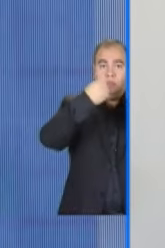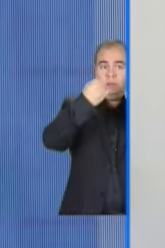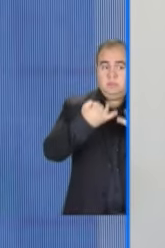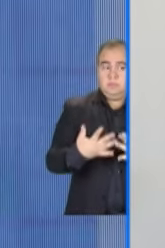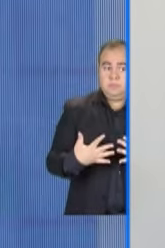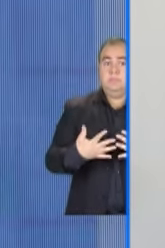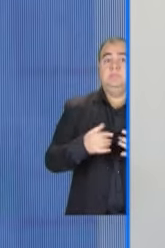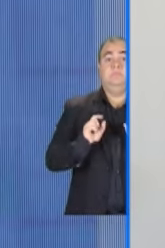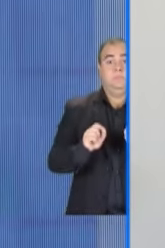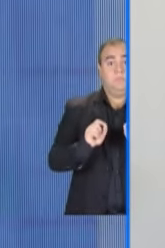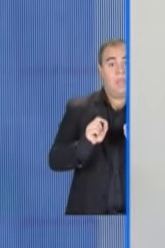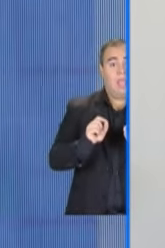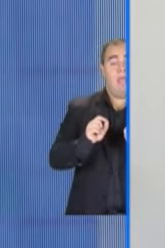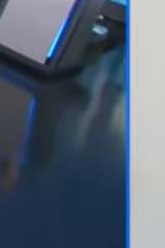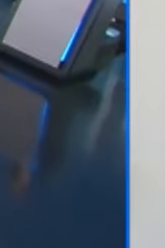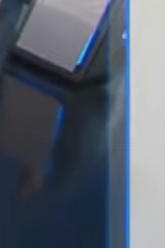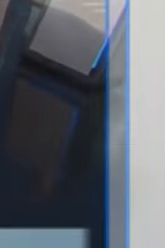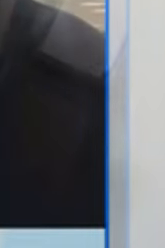dos dois lados.